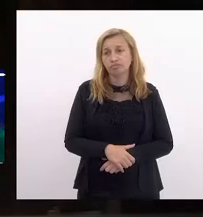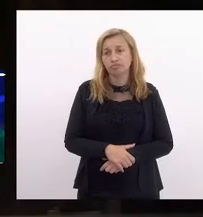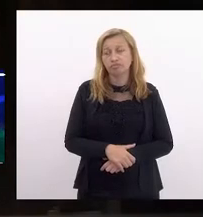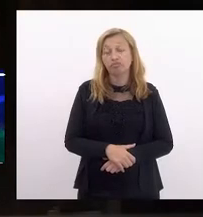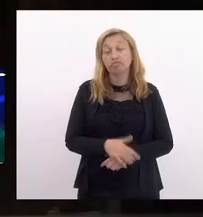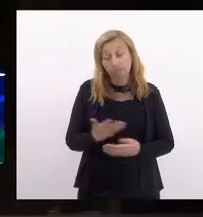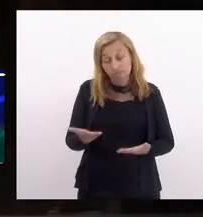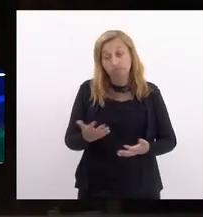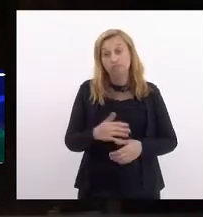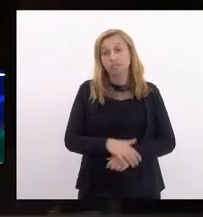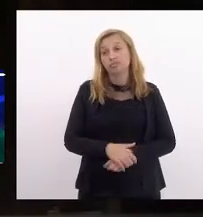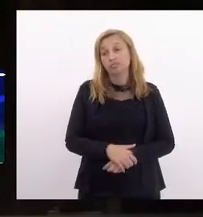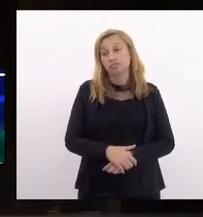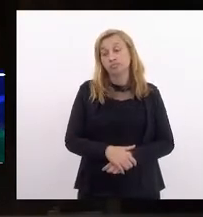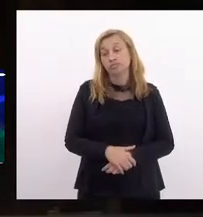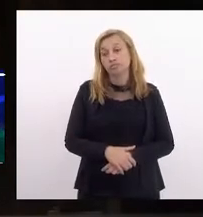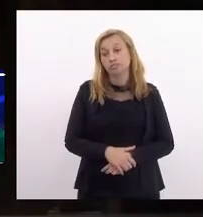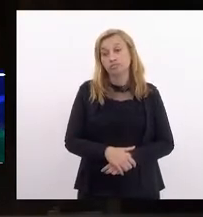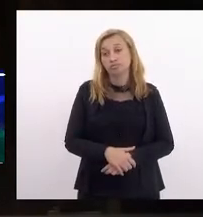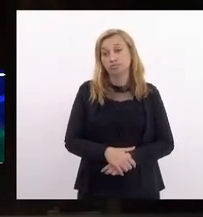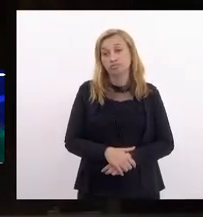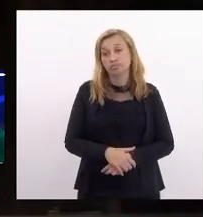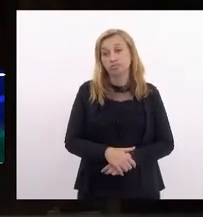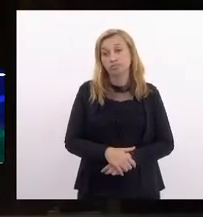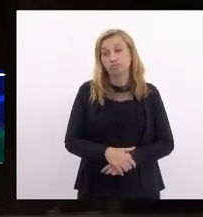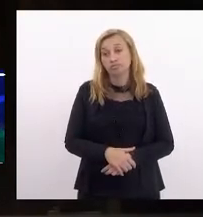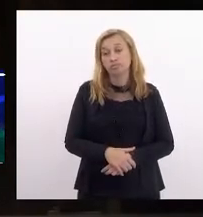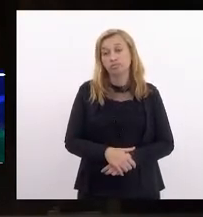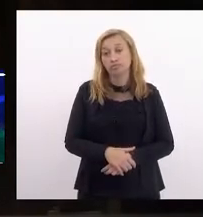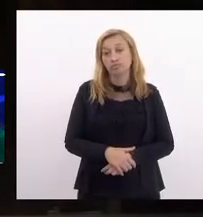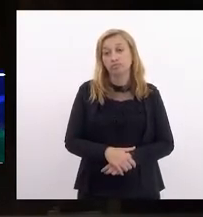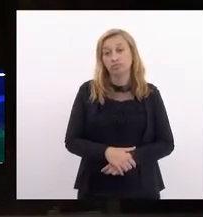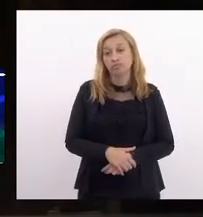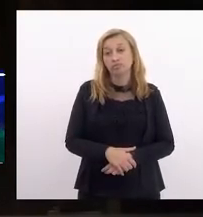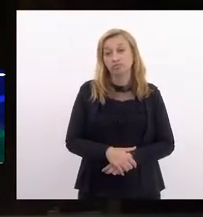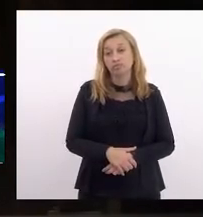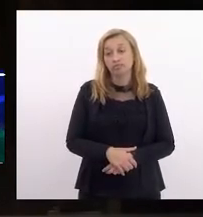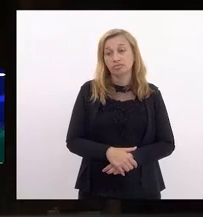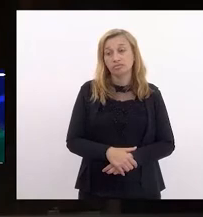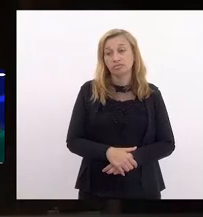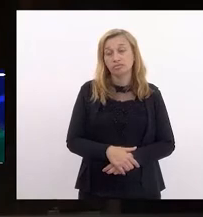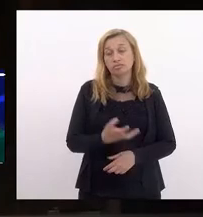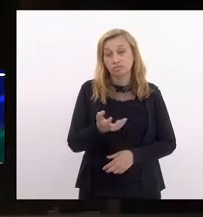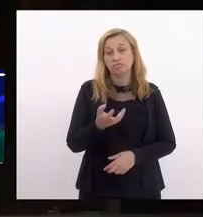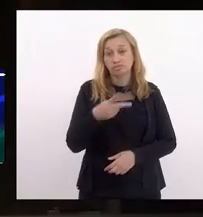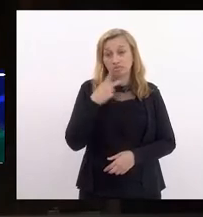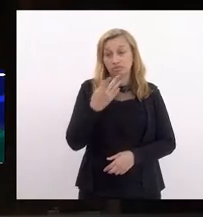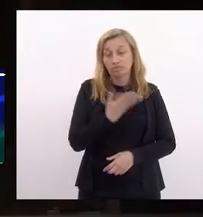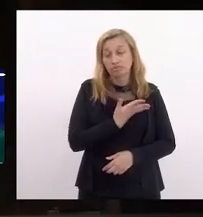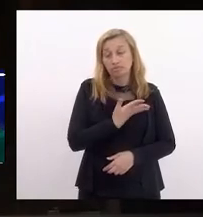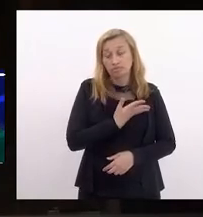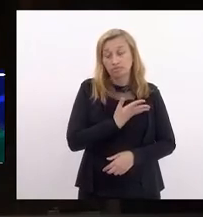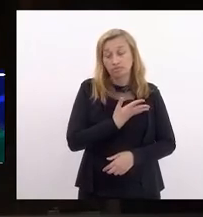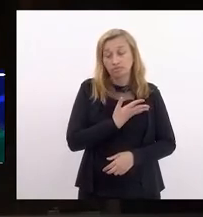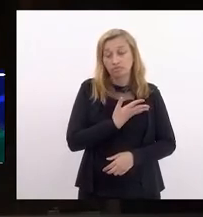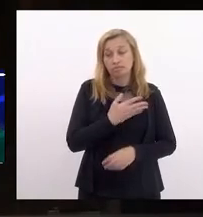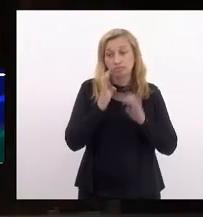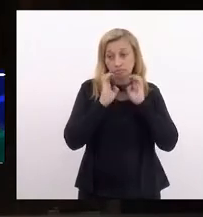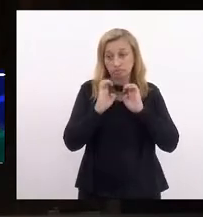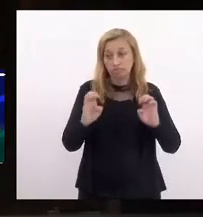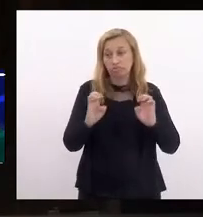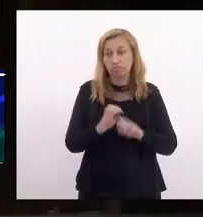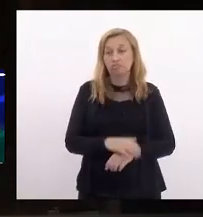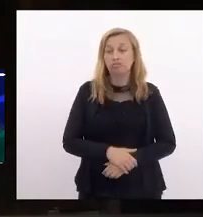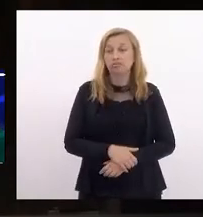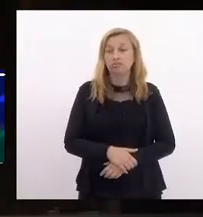E aí E aí e eu quero dizer ao meus colegas evangélicos